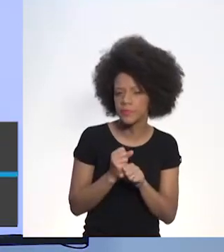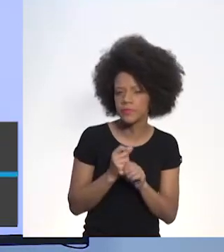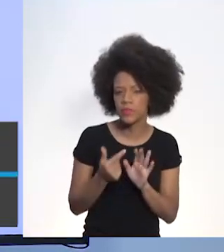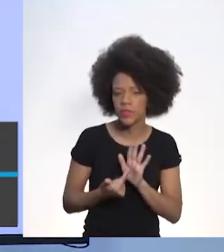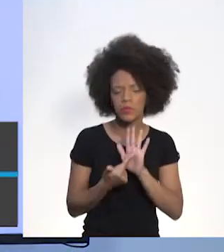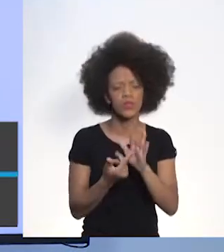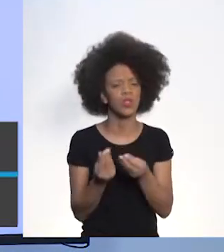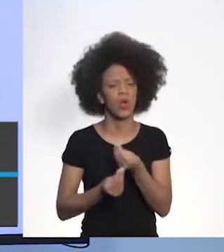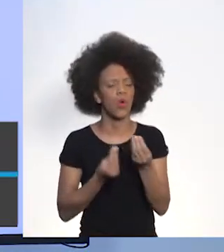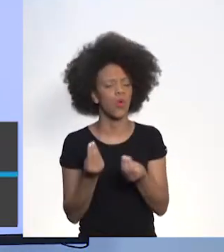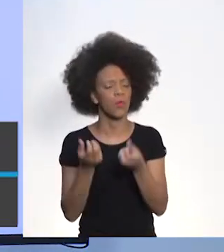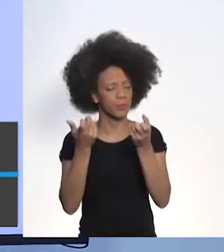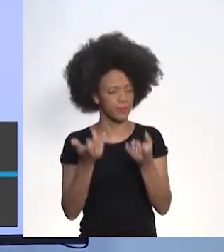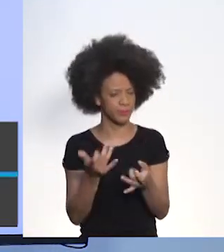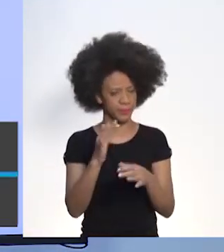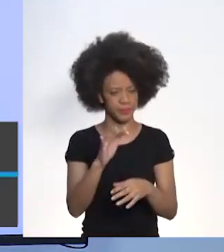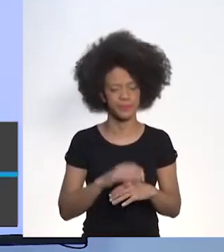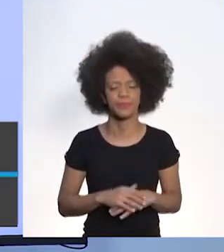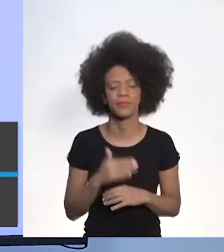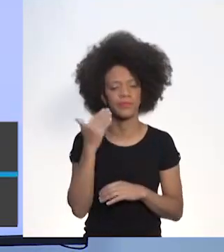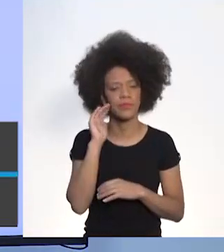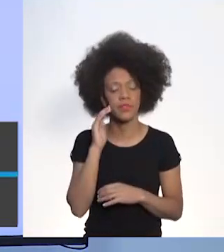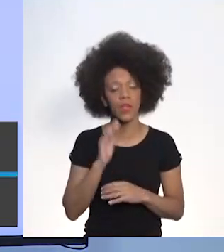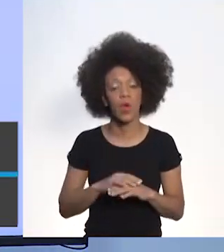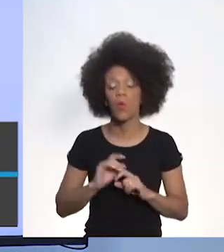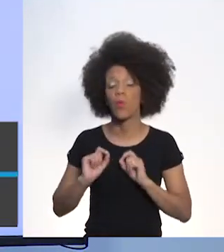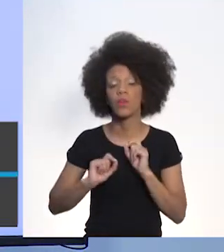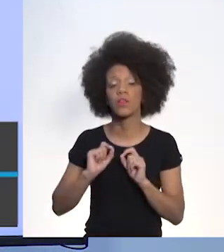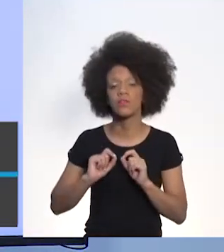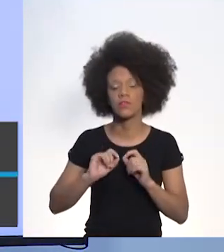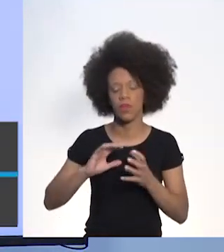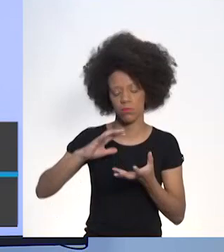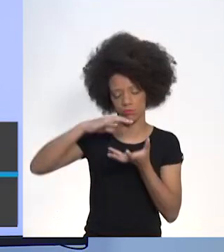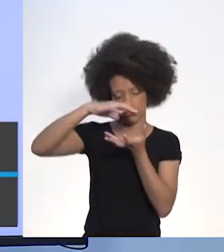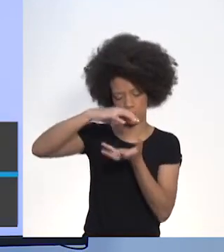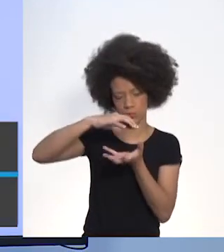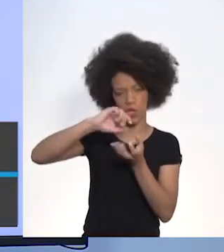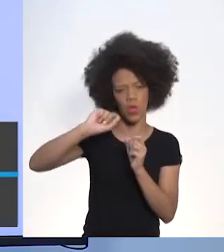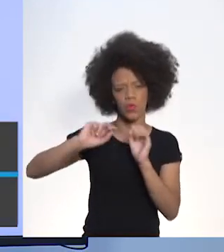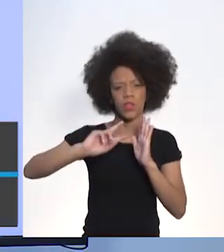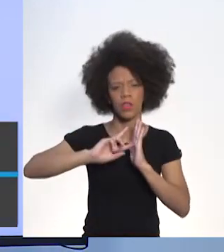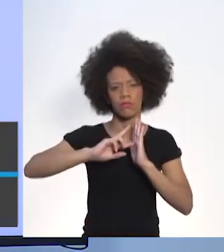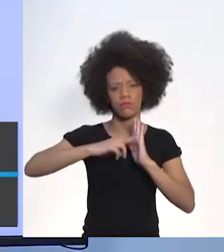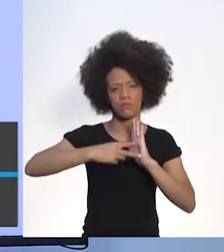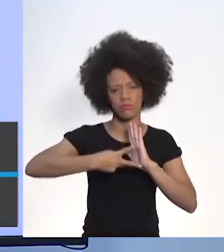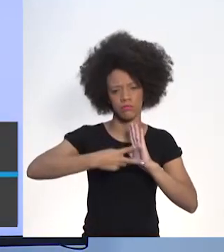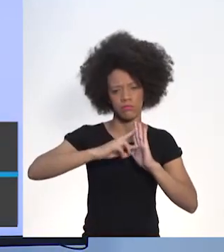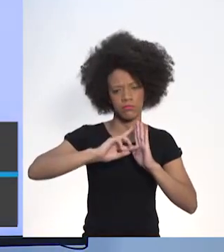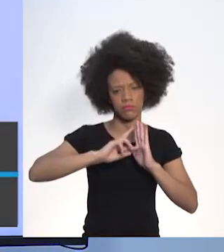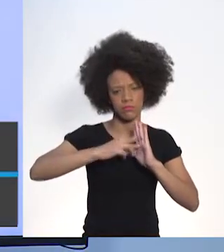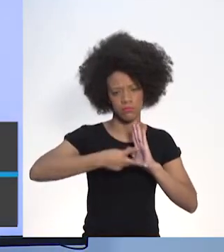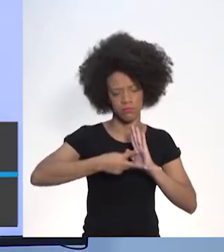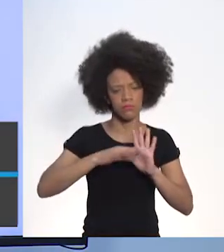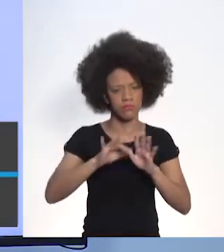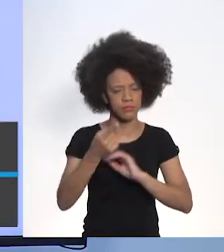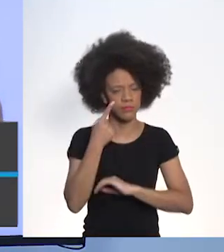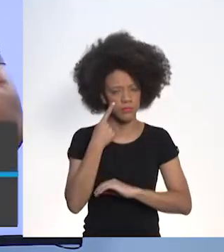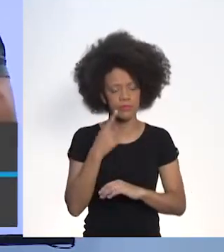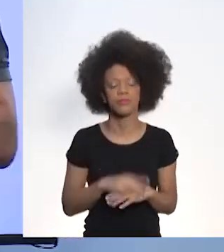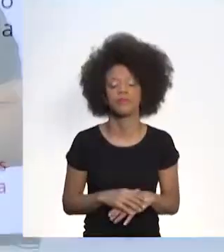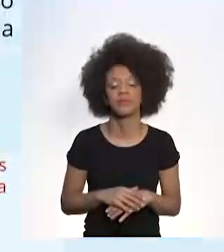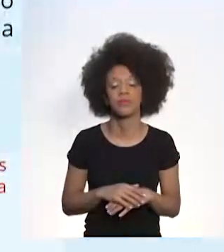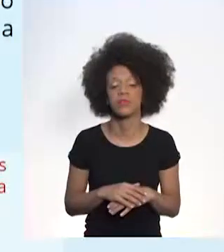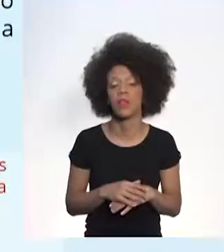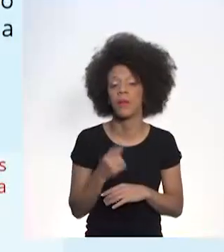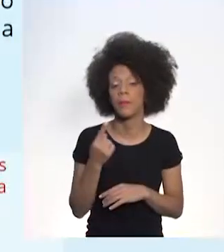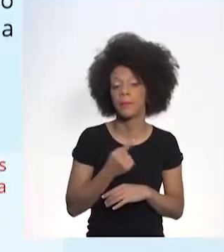essa definição, né? Tentar entender o que é um círculo e o que é uma circunferência. Então vamos lá. Então a primeira coisa